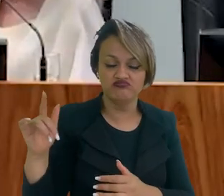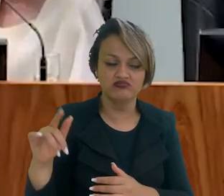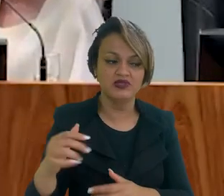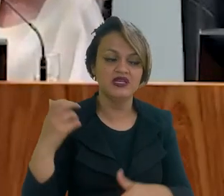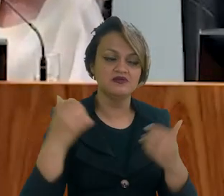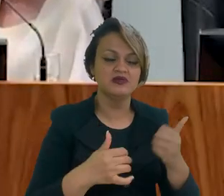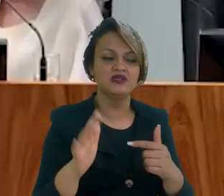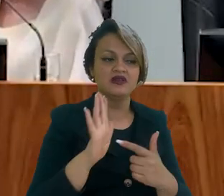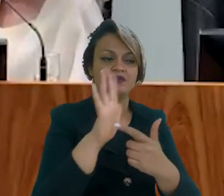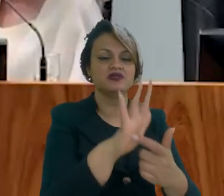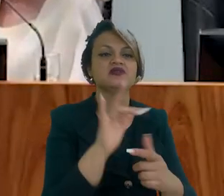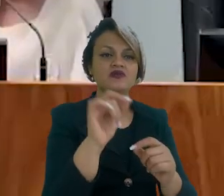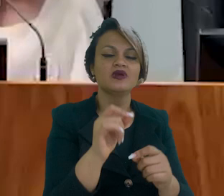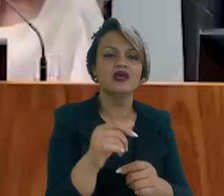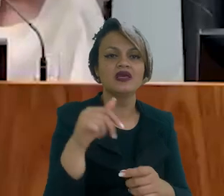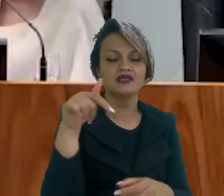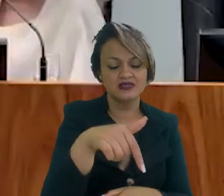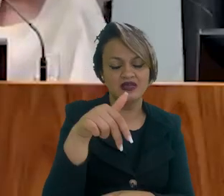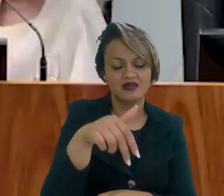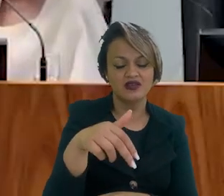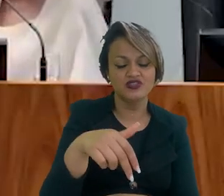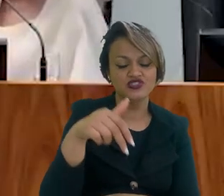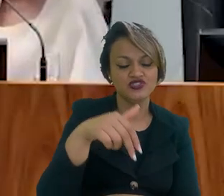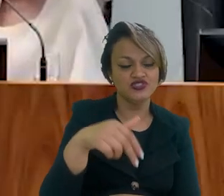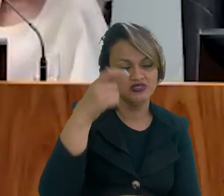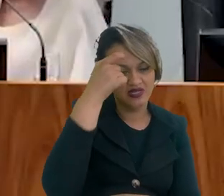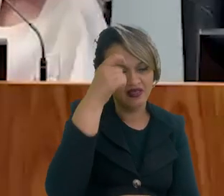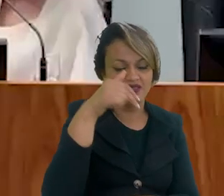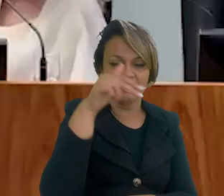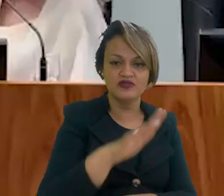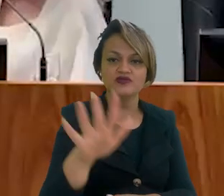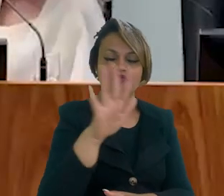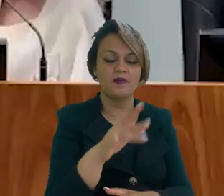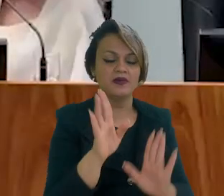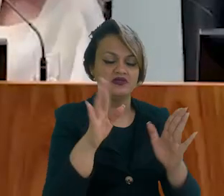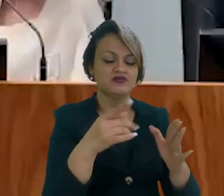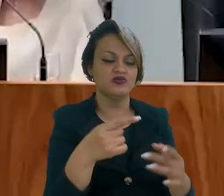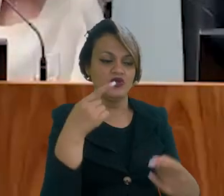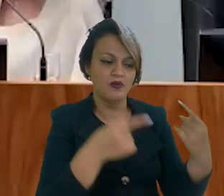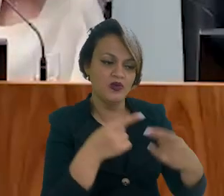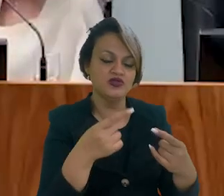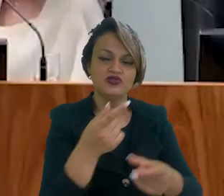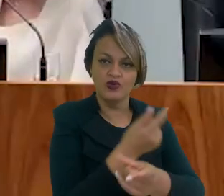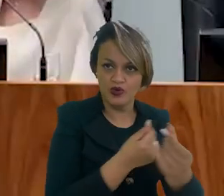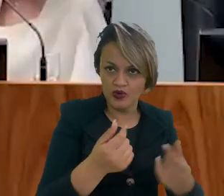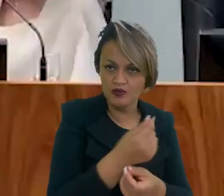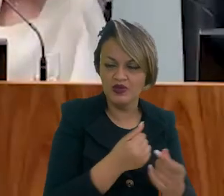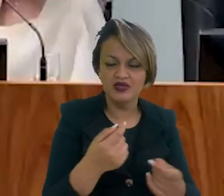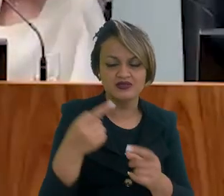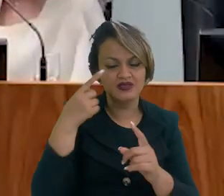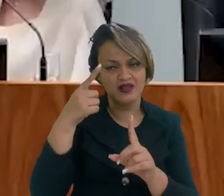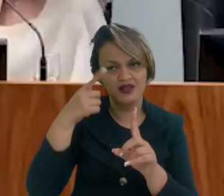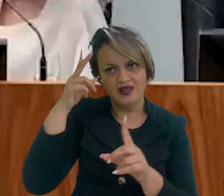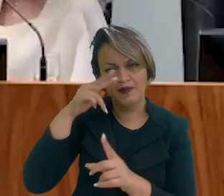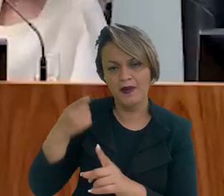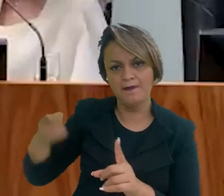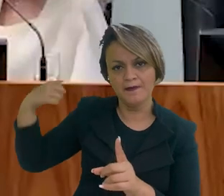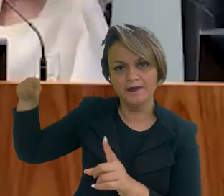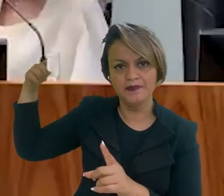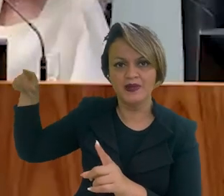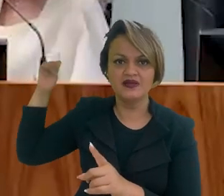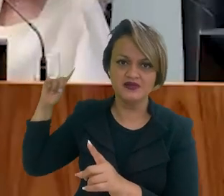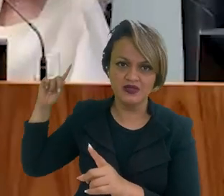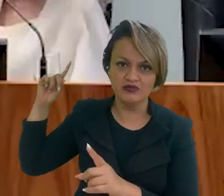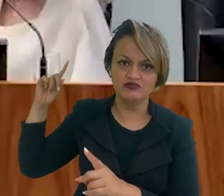ordenamentos porém um outro influxo que os manuais mais recentes apresenta esse forte nacionalismo do ponto de vista política